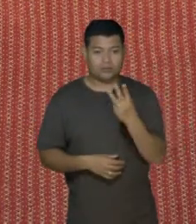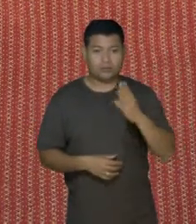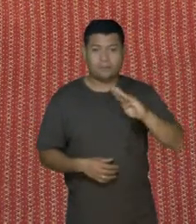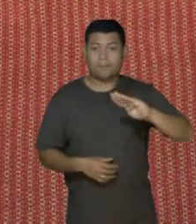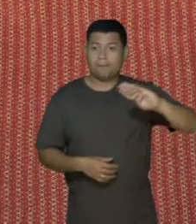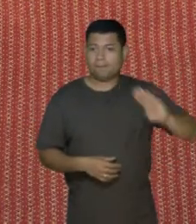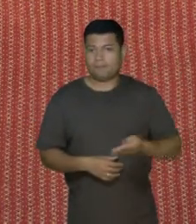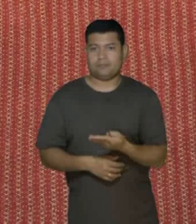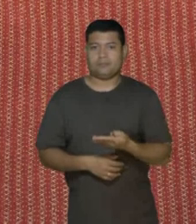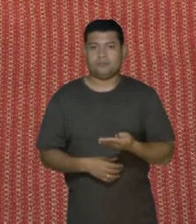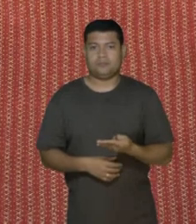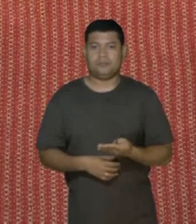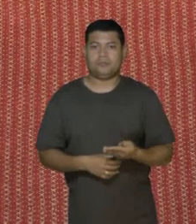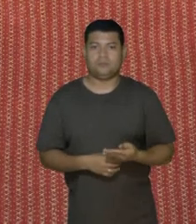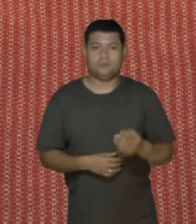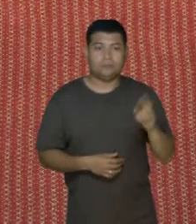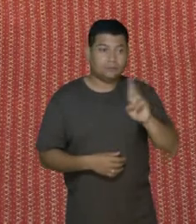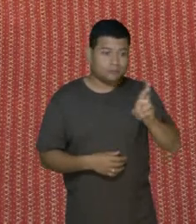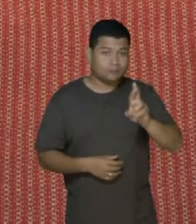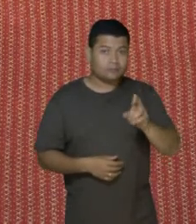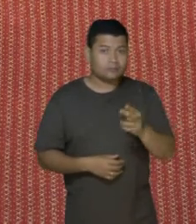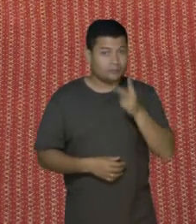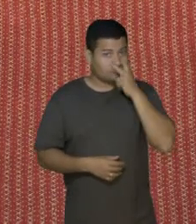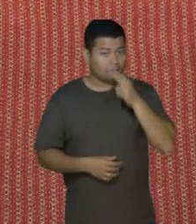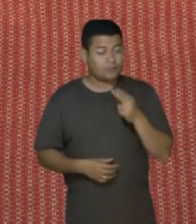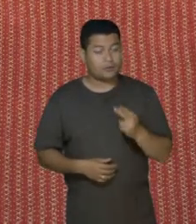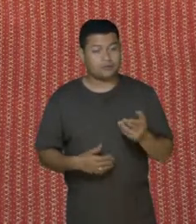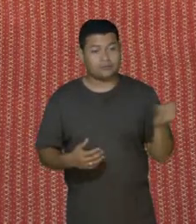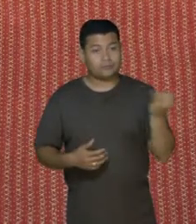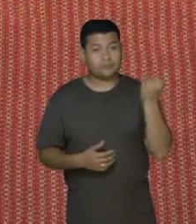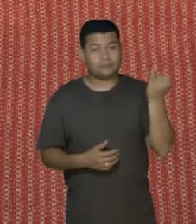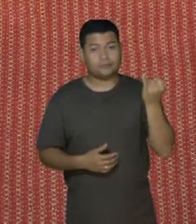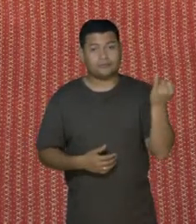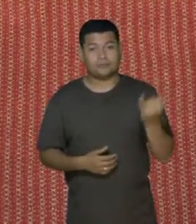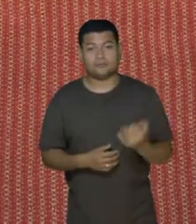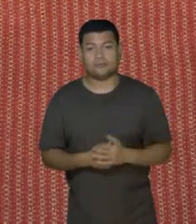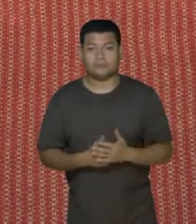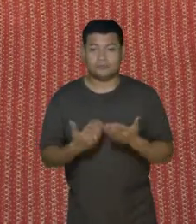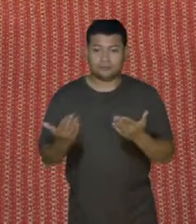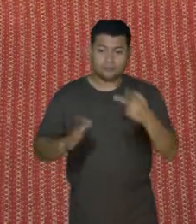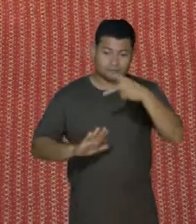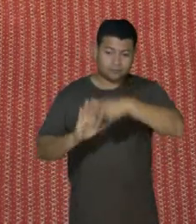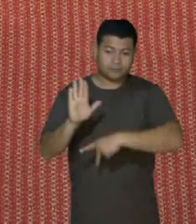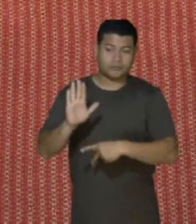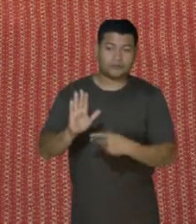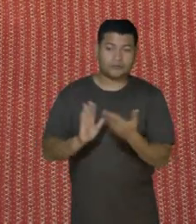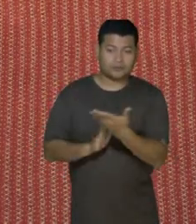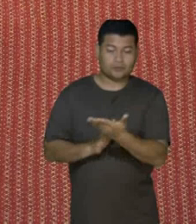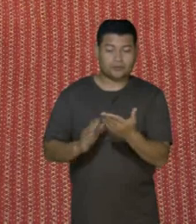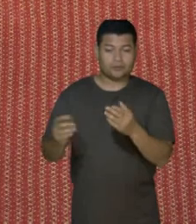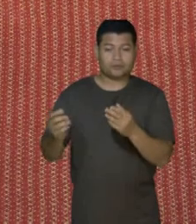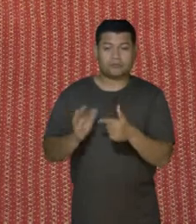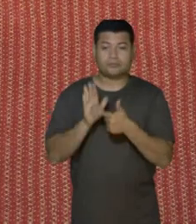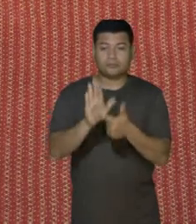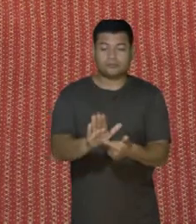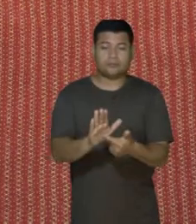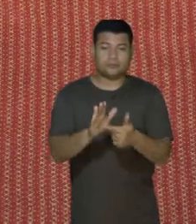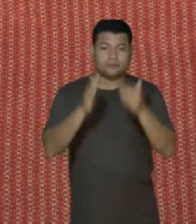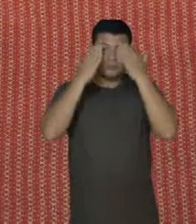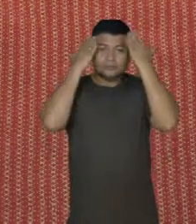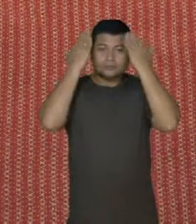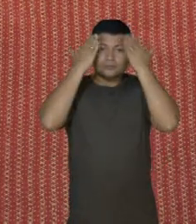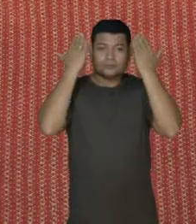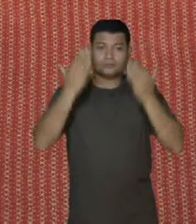R$1,3 bilhão. Então, me parece que vem em muito boa hora esse seu projeto, deputado Zé Milton. Com isso, certamente, seu